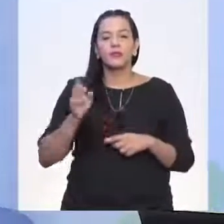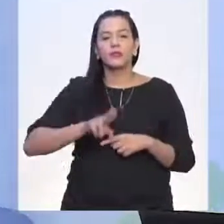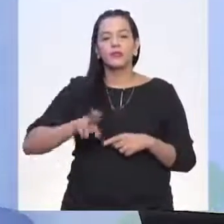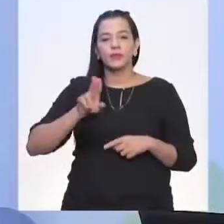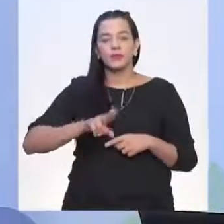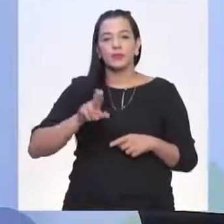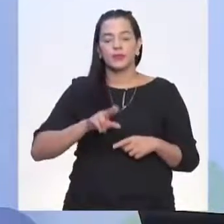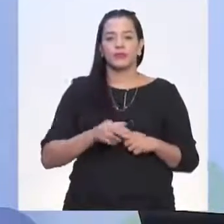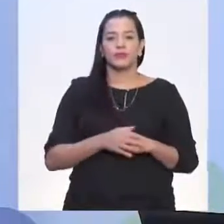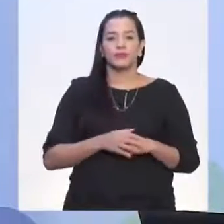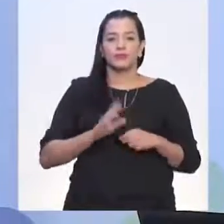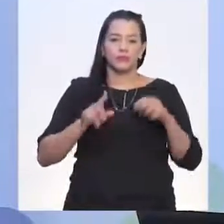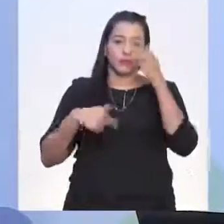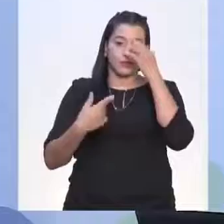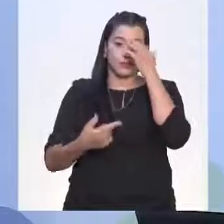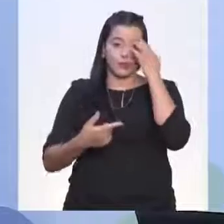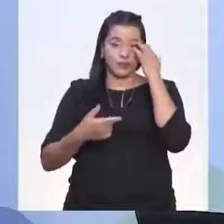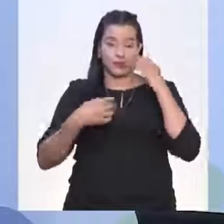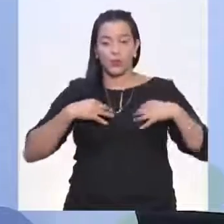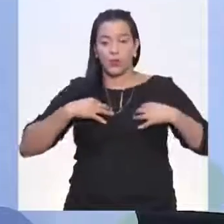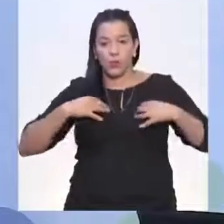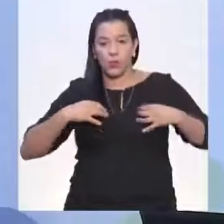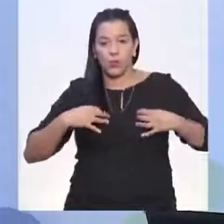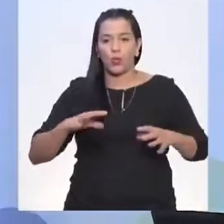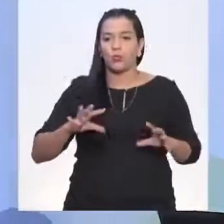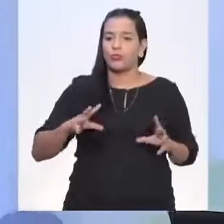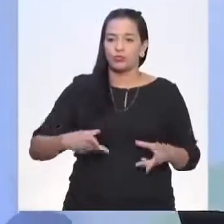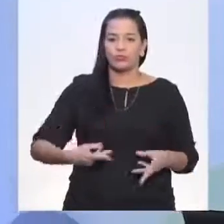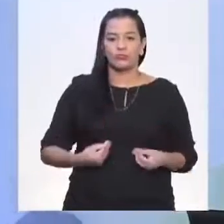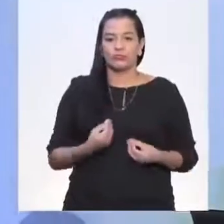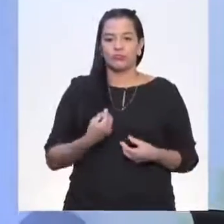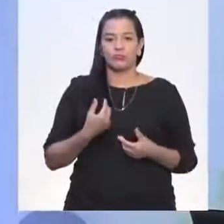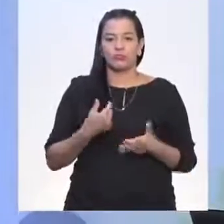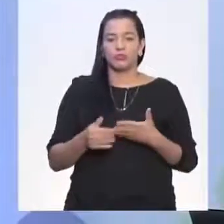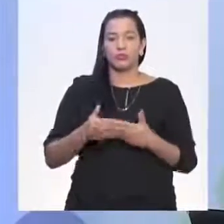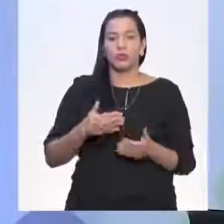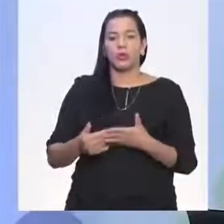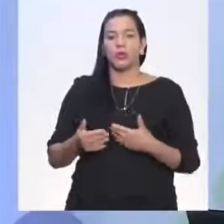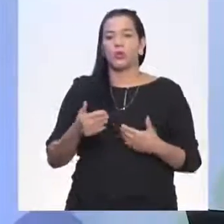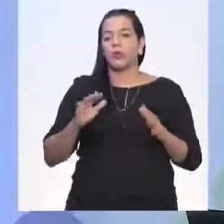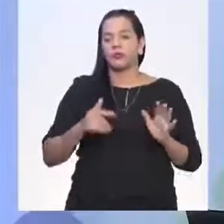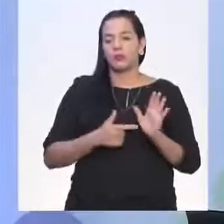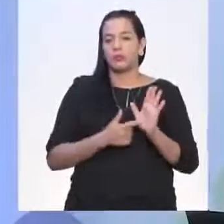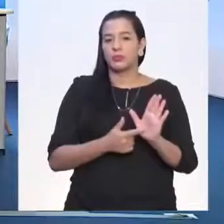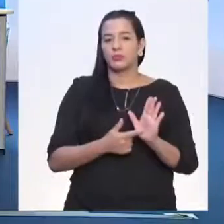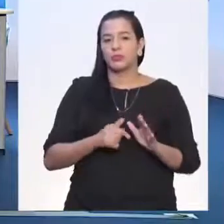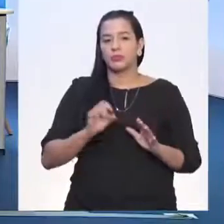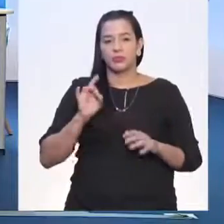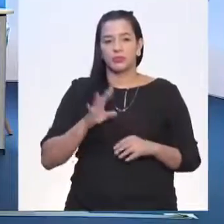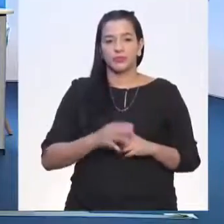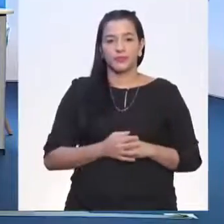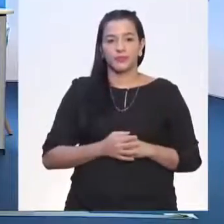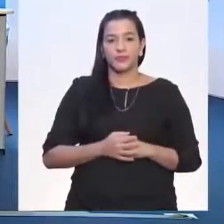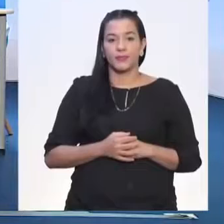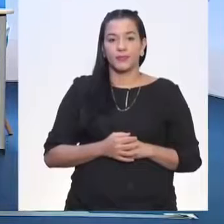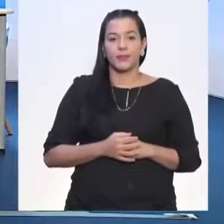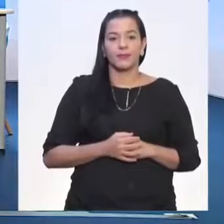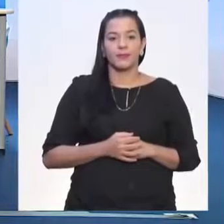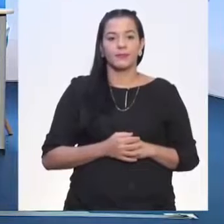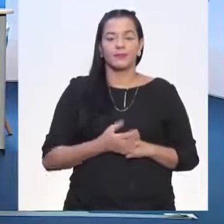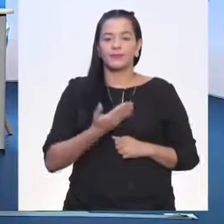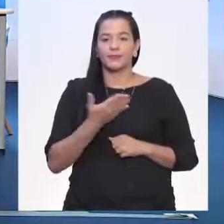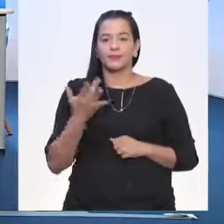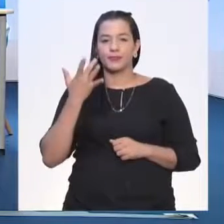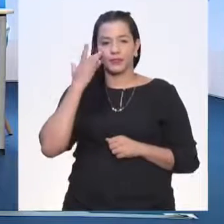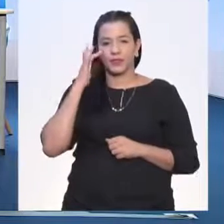utilidade, né? Porque você pode usar isso com roupa e tudo mais. Verdade. Pode usar como enfeite, como adorno e tudo mais. Você acha que não